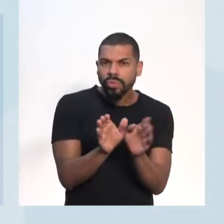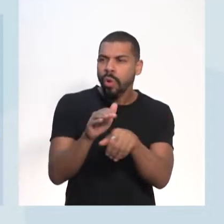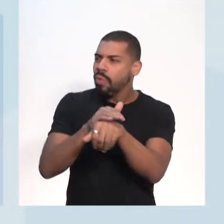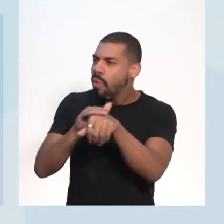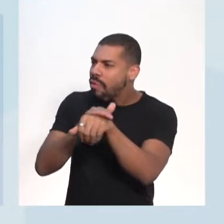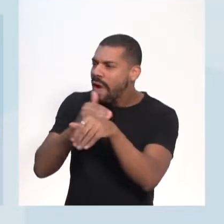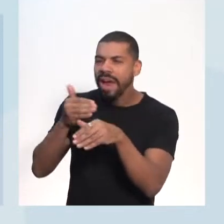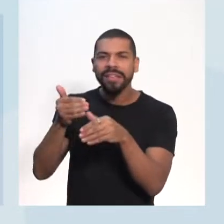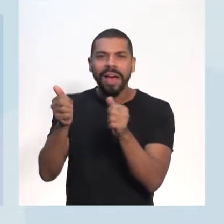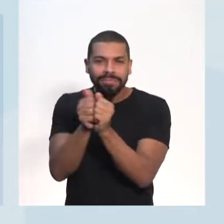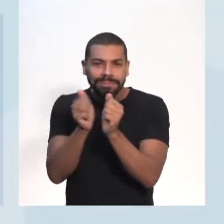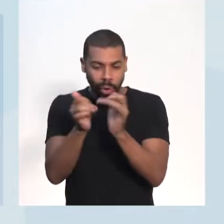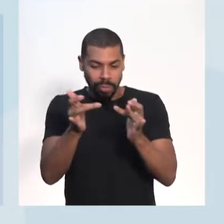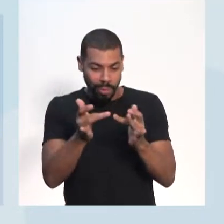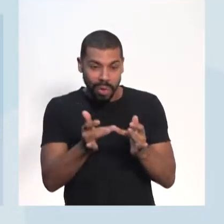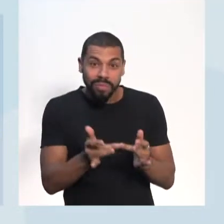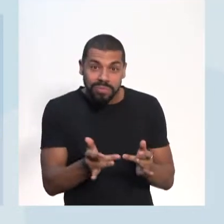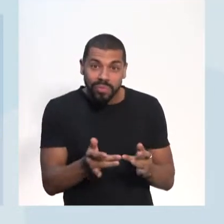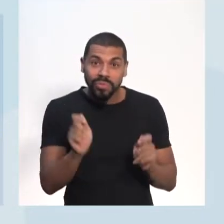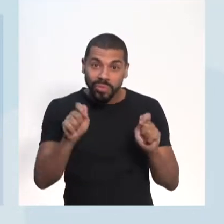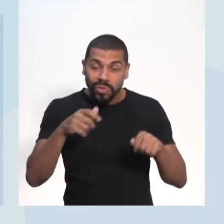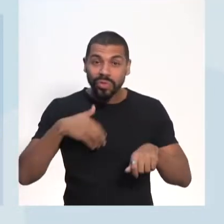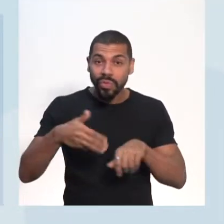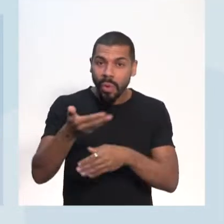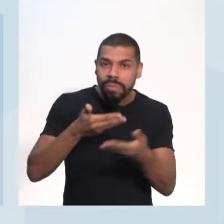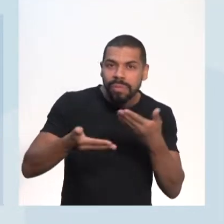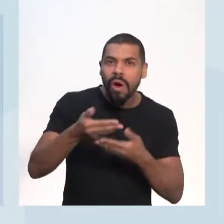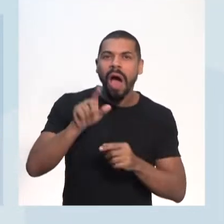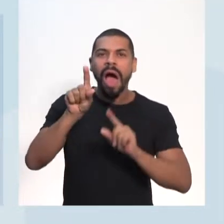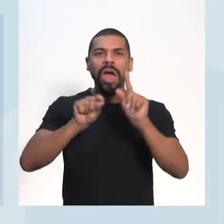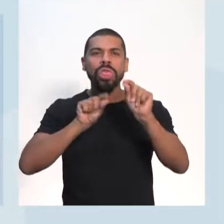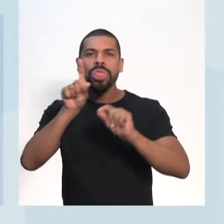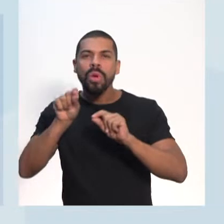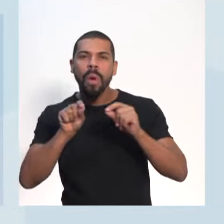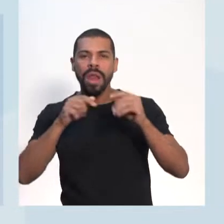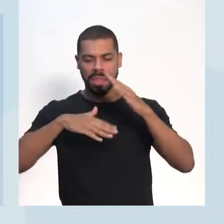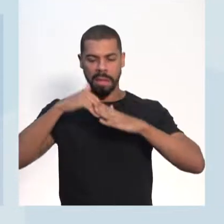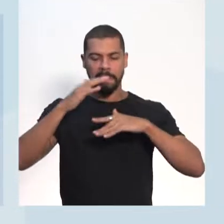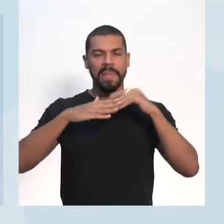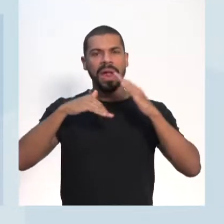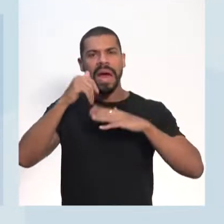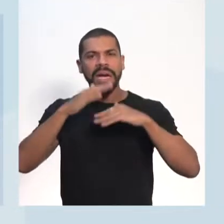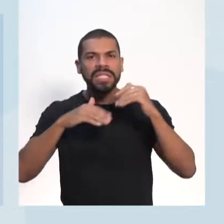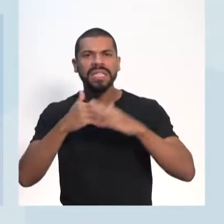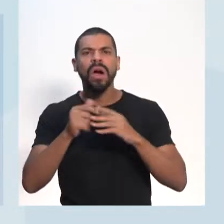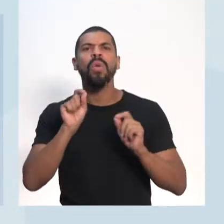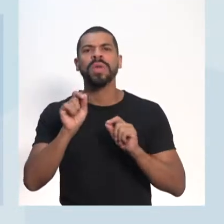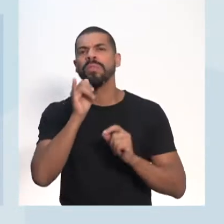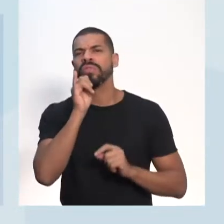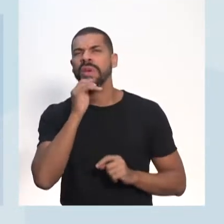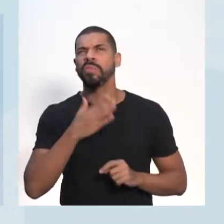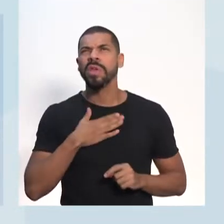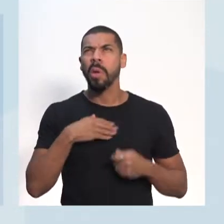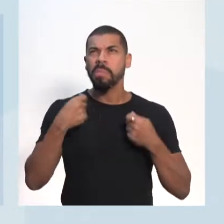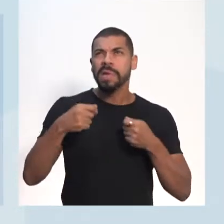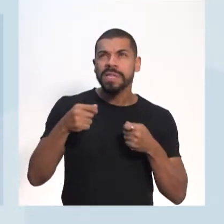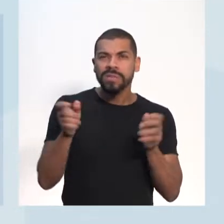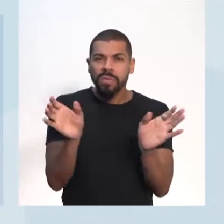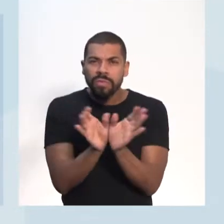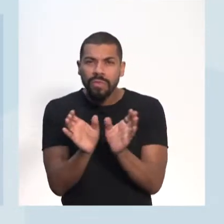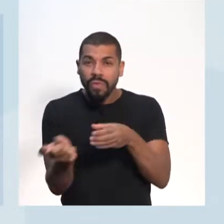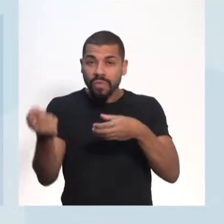com o que eu falei anteriormente, né, sobre essa escolha das habilidades. Então, o que eu preciso retomar na minha